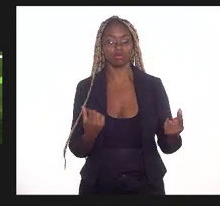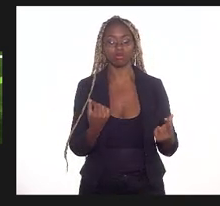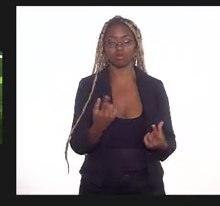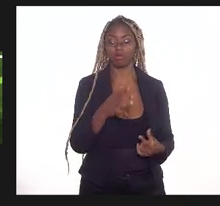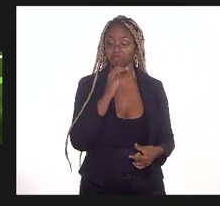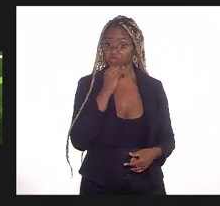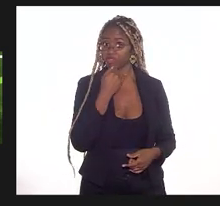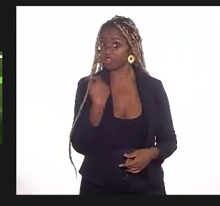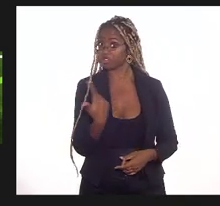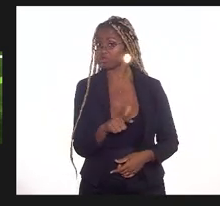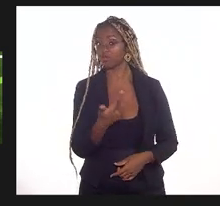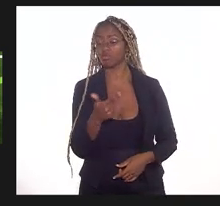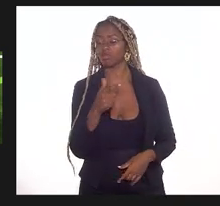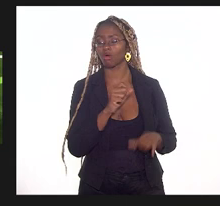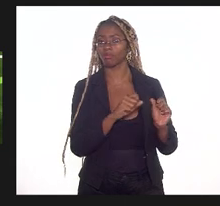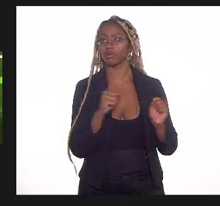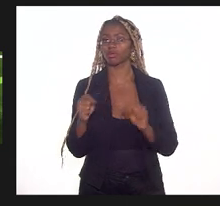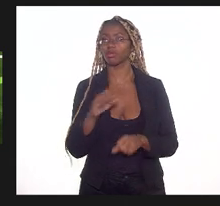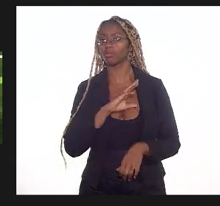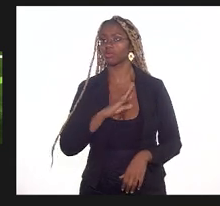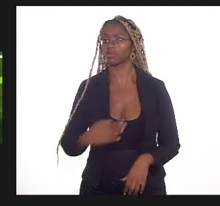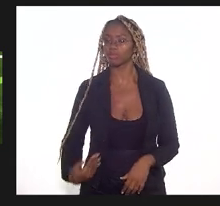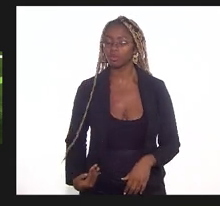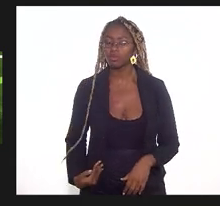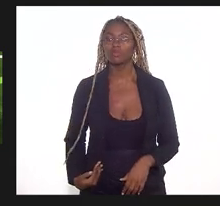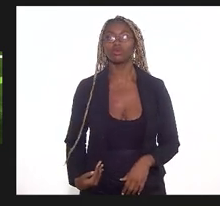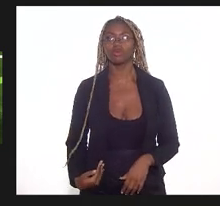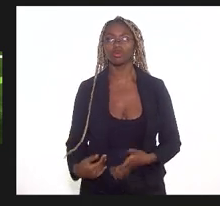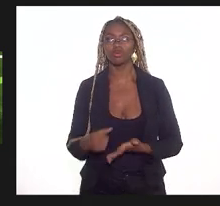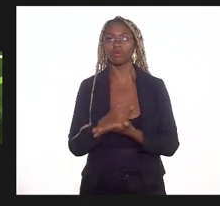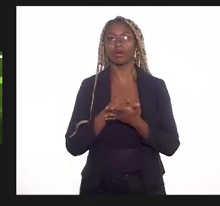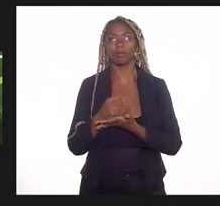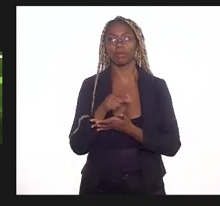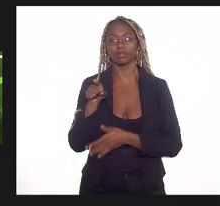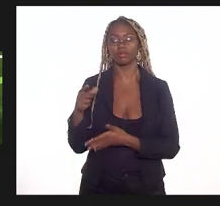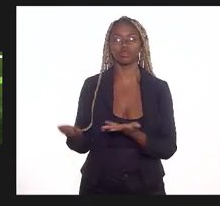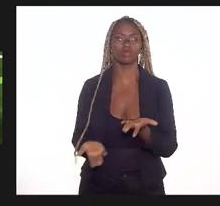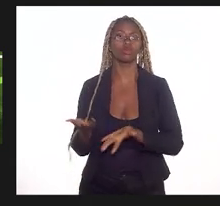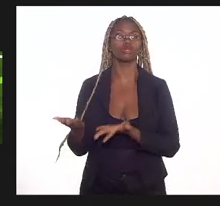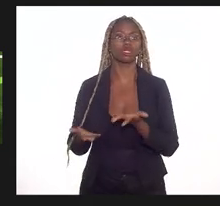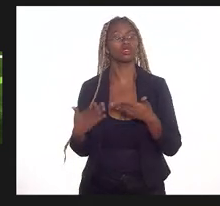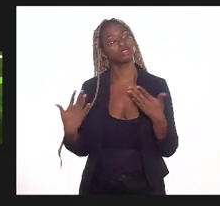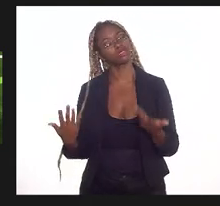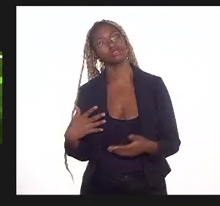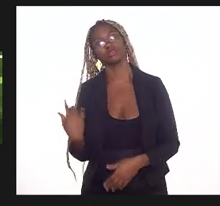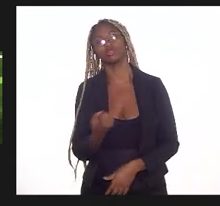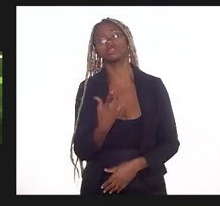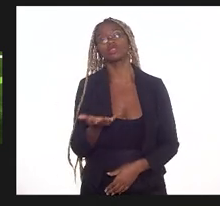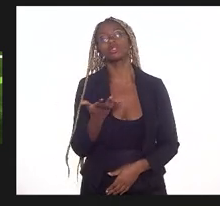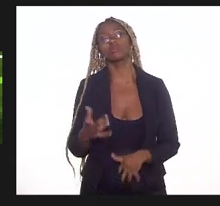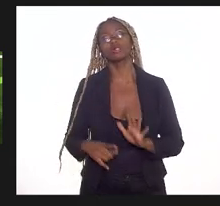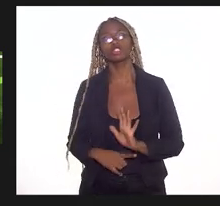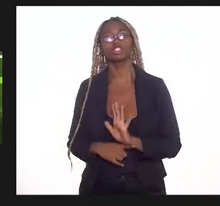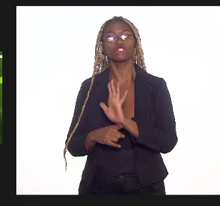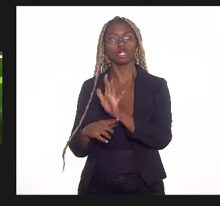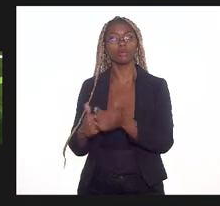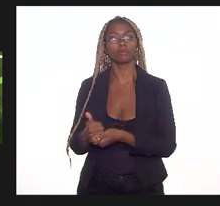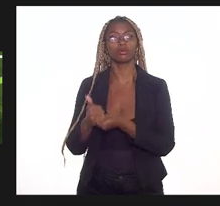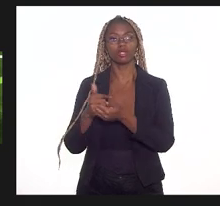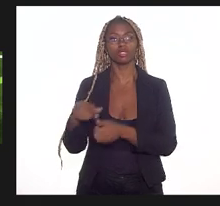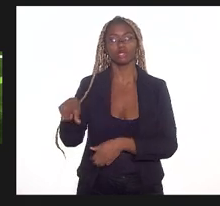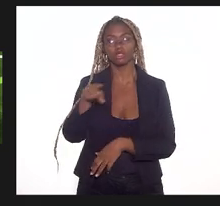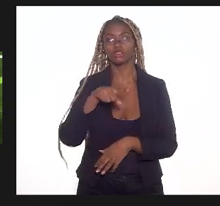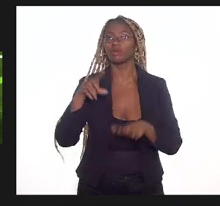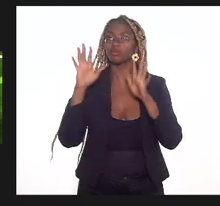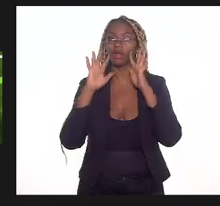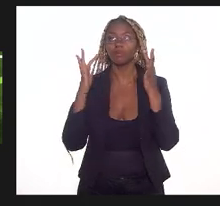no poder público, né, um respaldo para esse cuidado. E aí a gente quer ajudar essas famílias que não